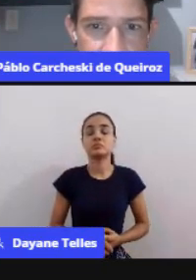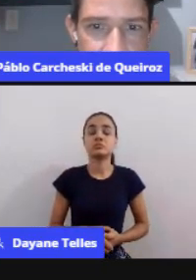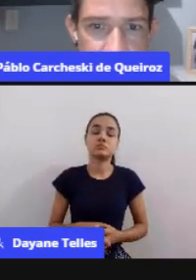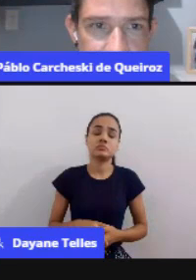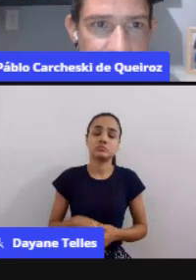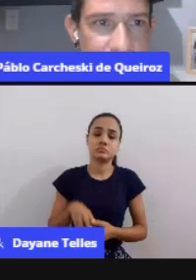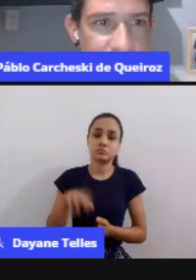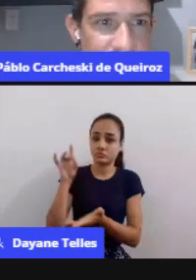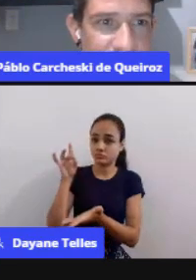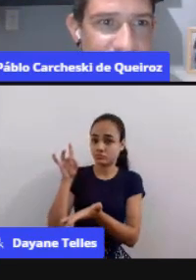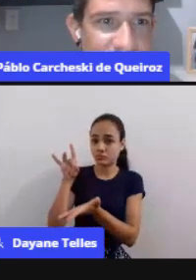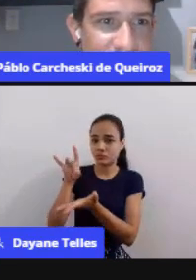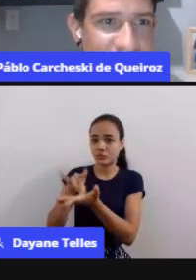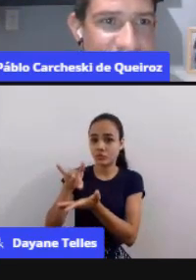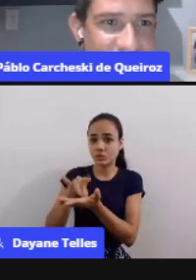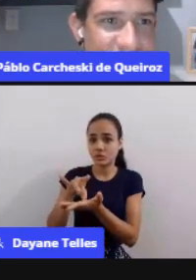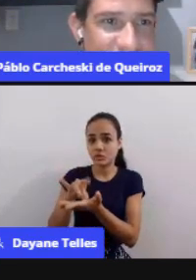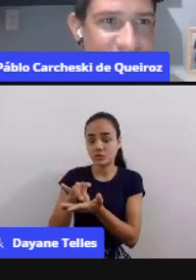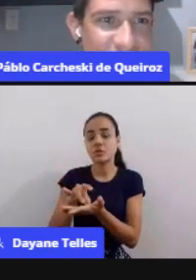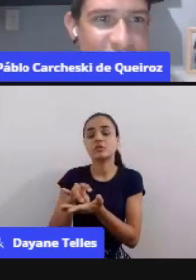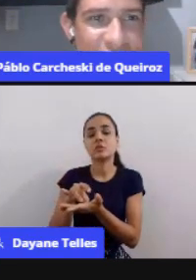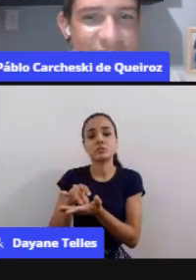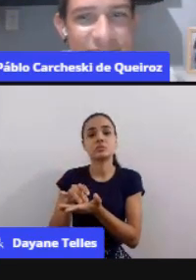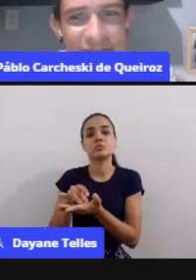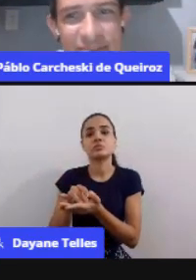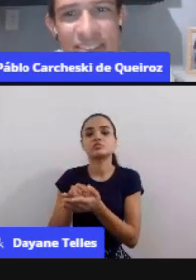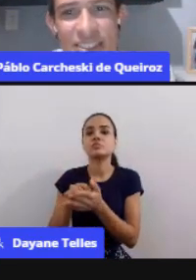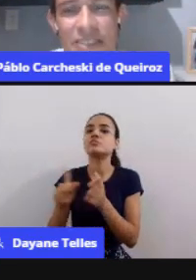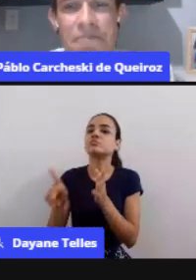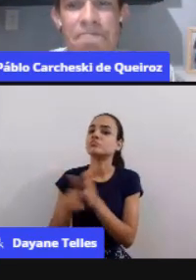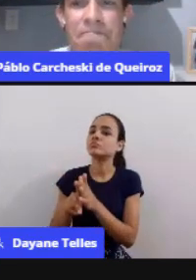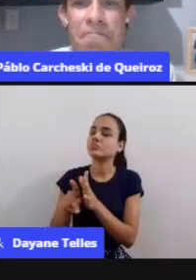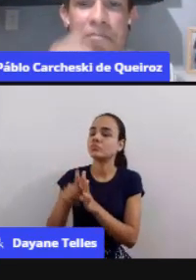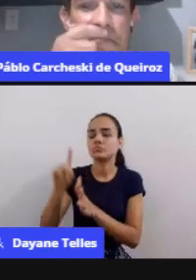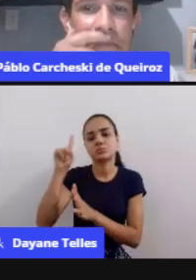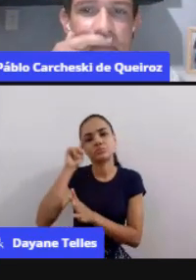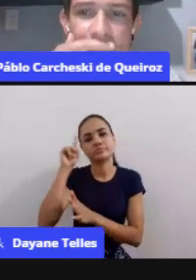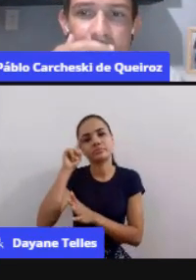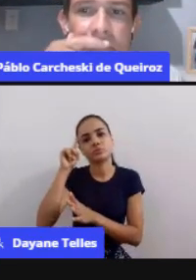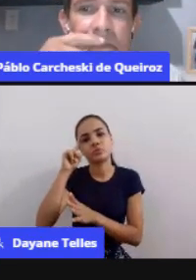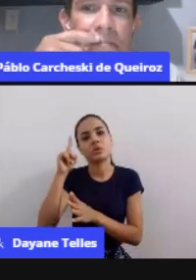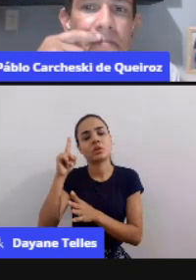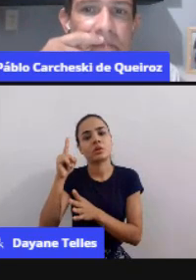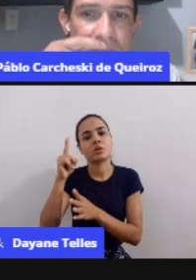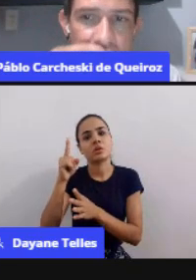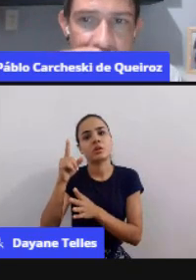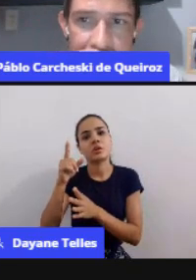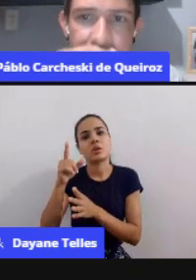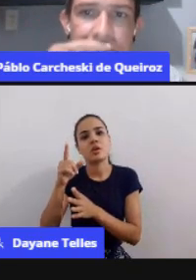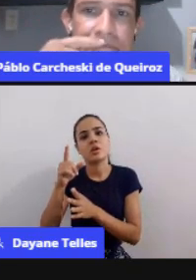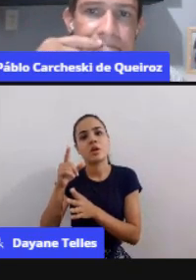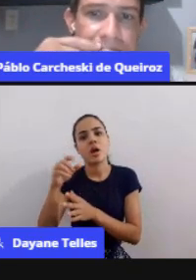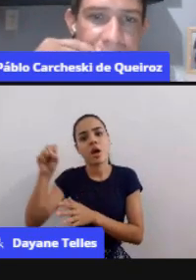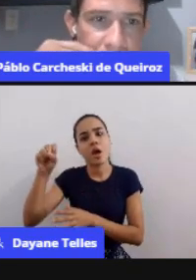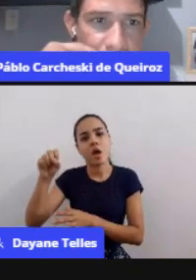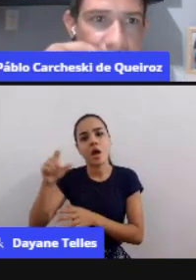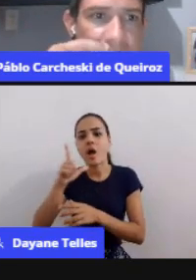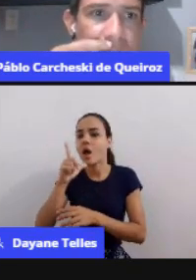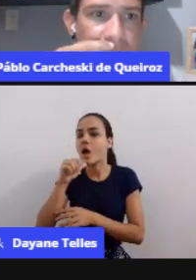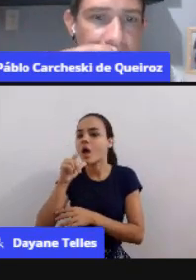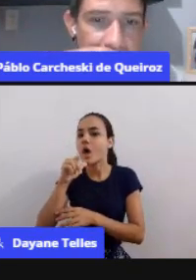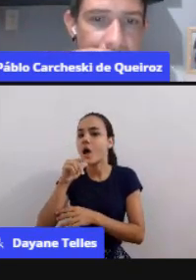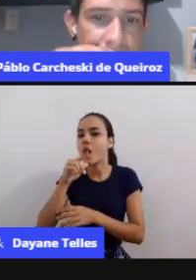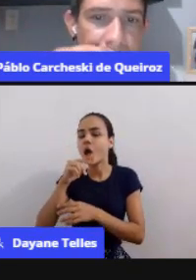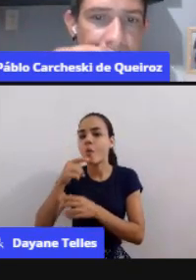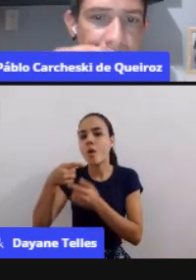que é a fatura de água. E nós temos lá a questão sempre colocadas em metros cúbicos e o valor a pagar nessa fatura